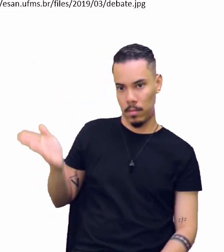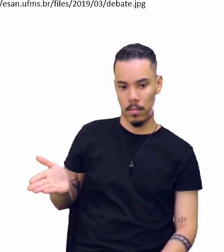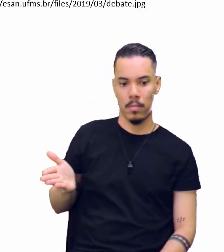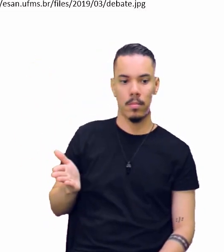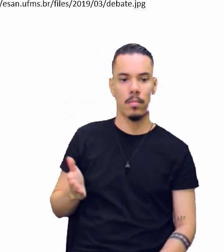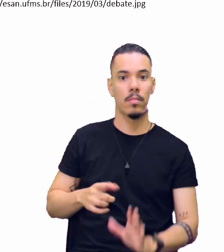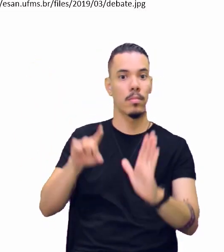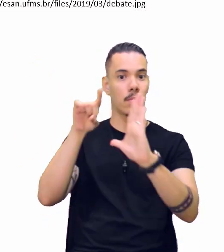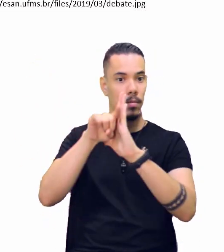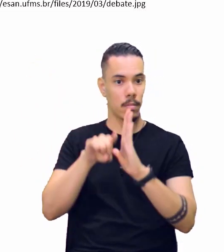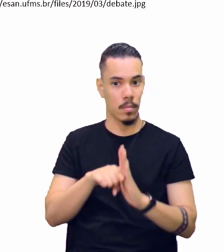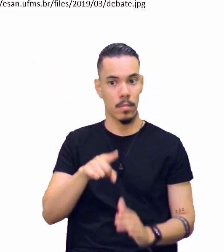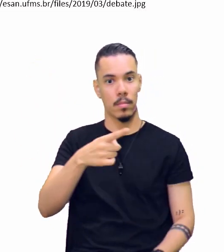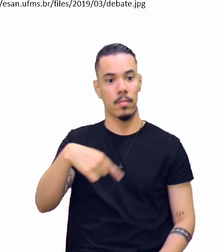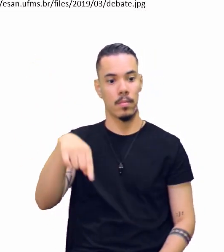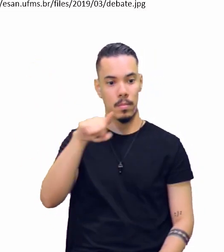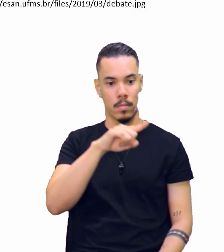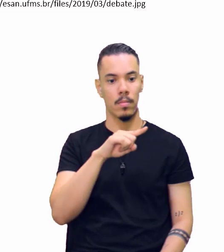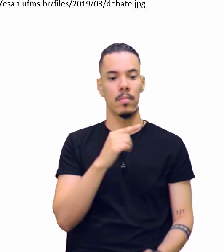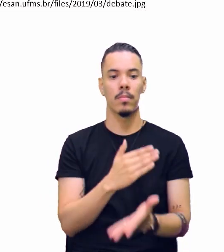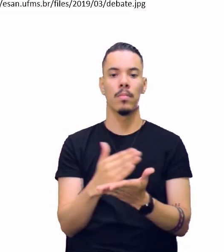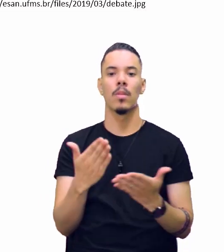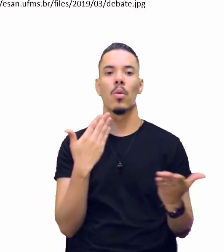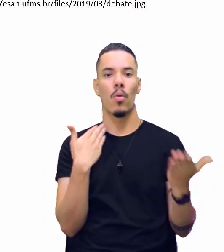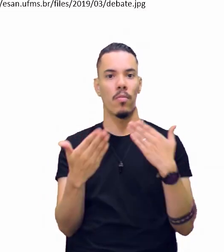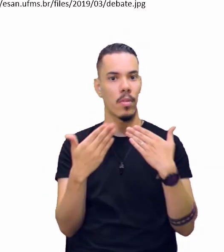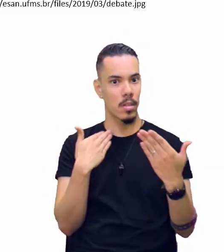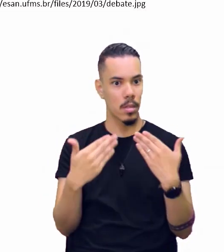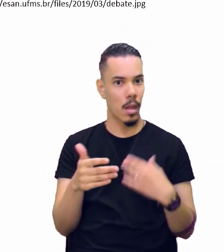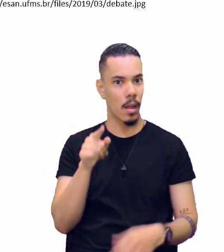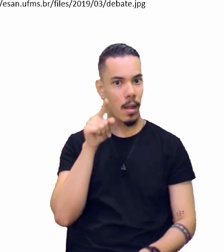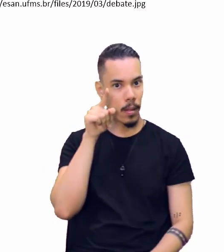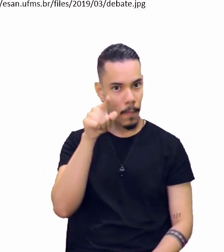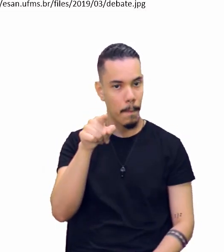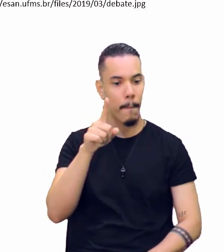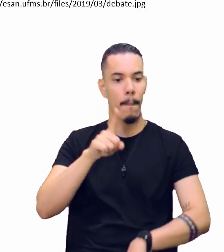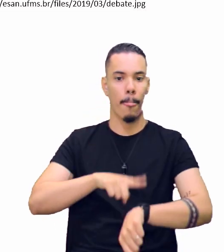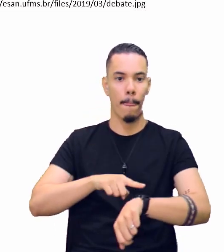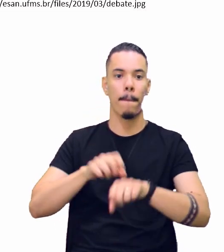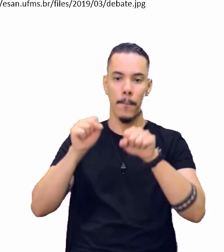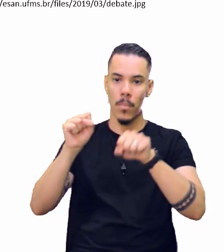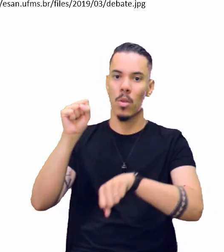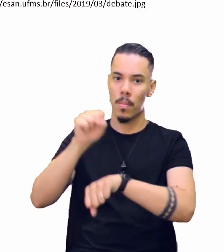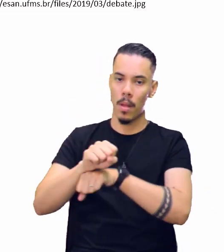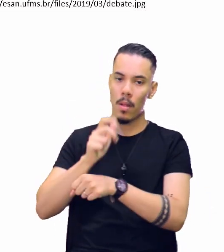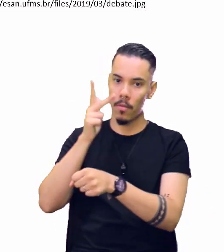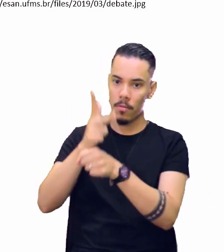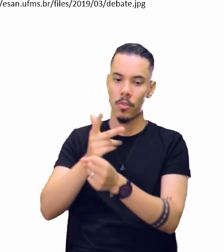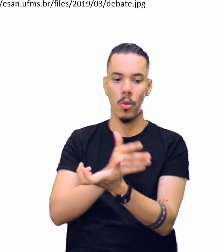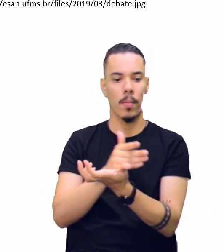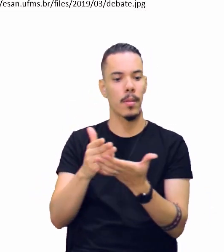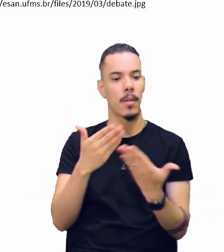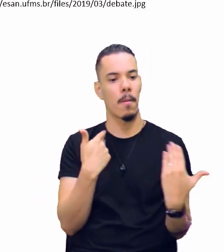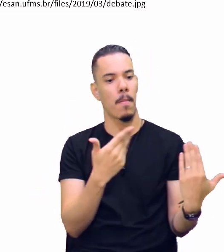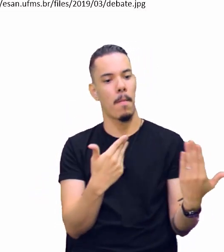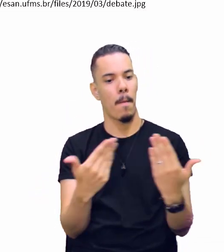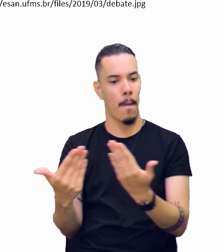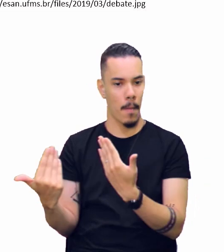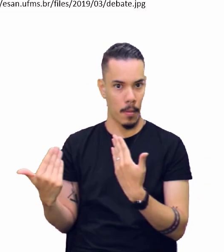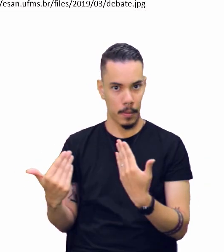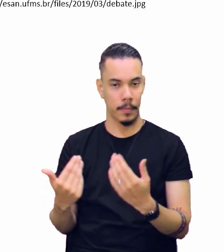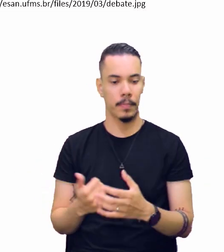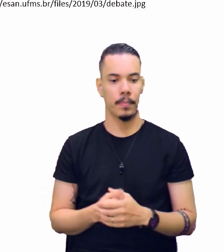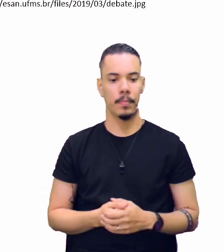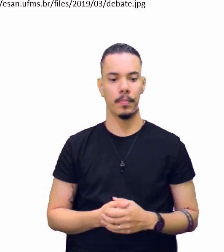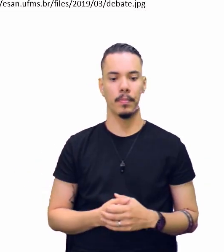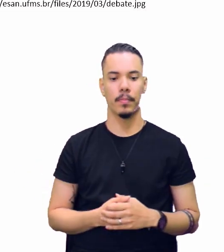2 questionamentos para vocês conversarem aí um momento. Pode parar o vídeo e começar a debater. Mas,